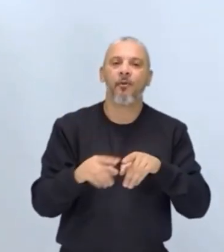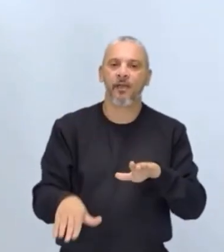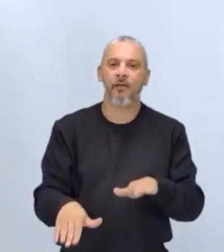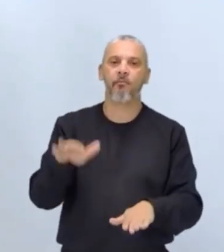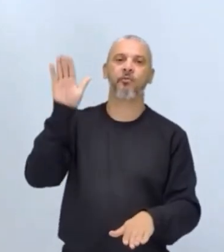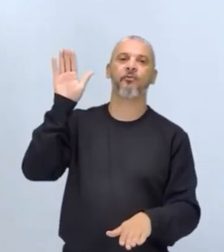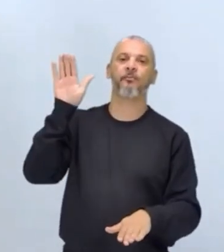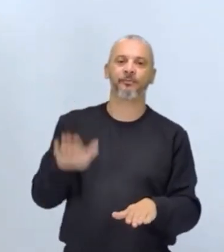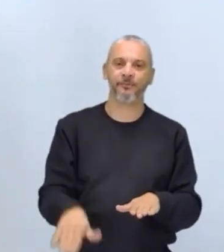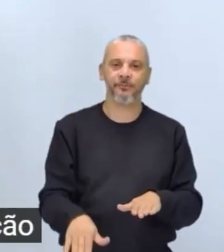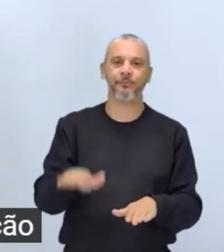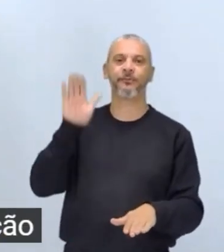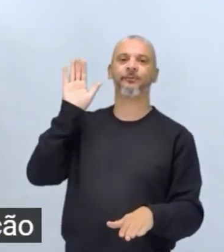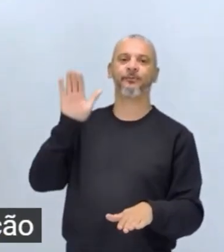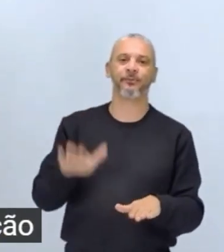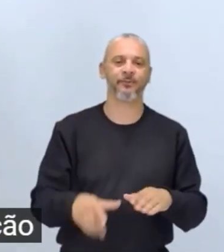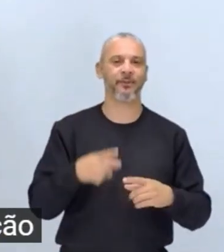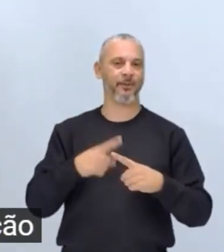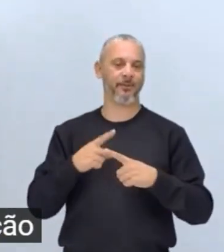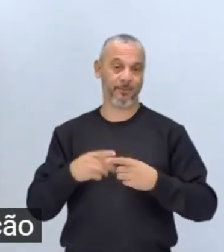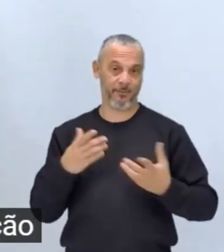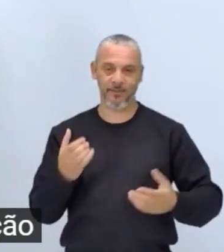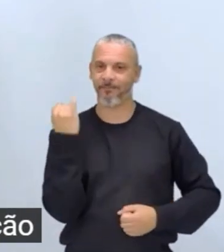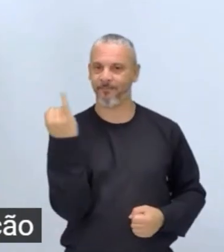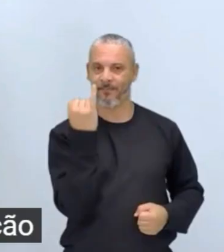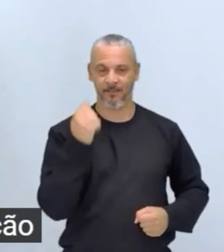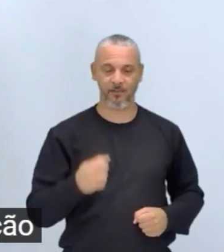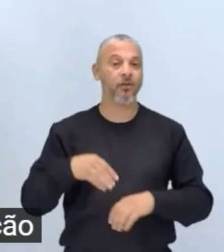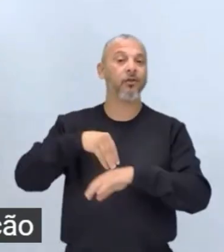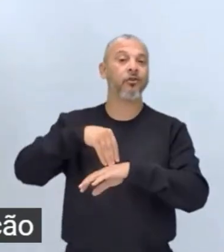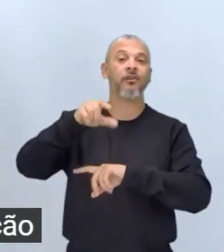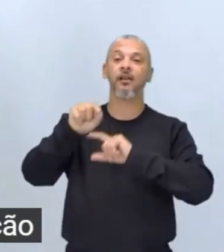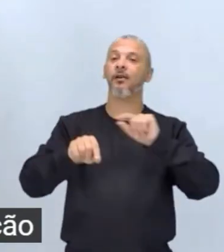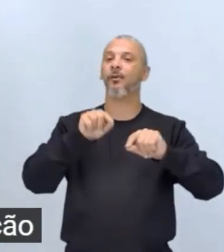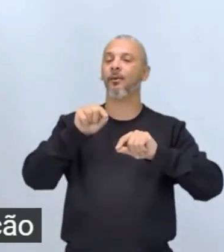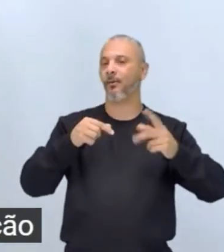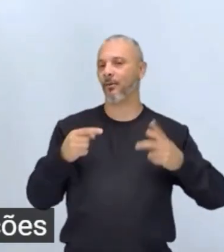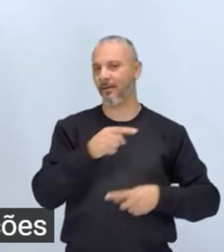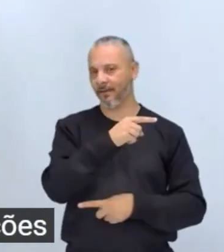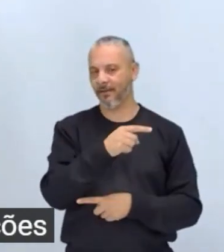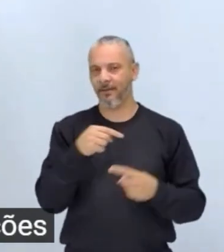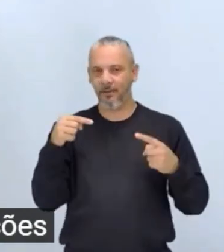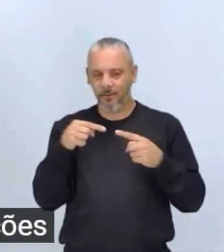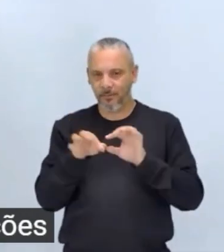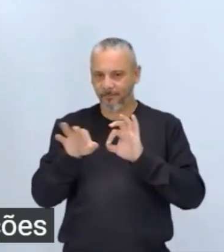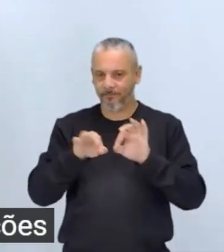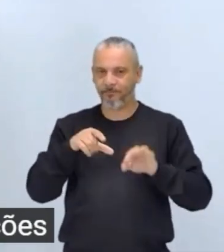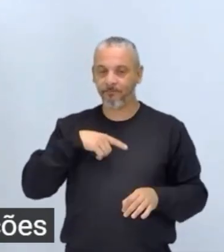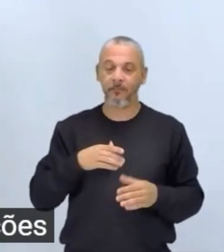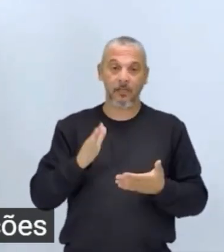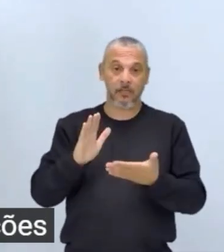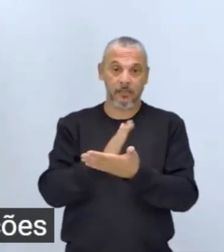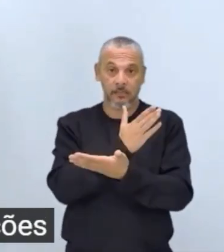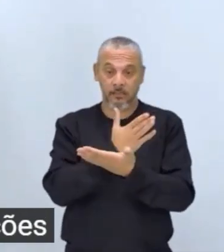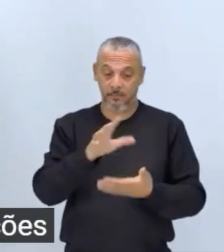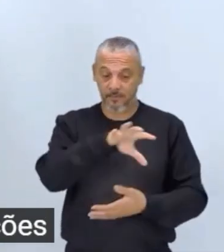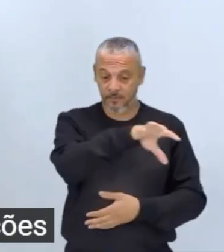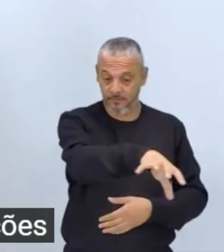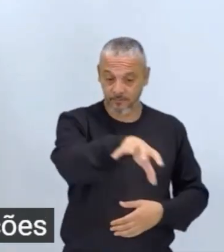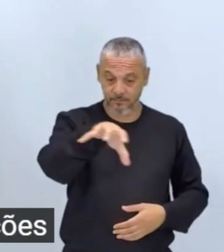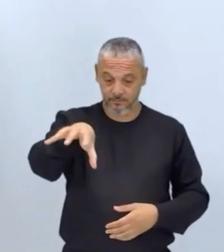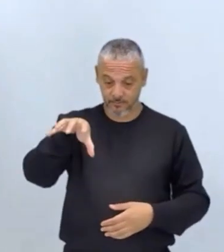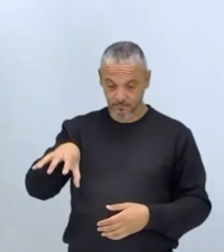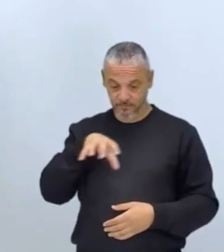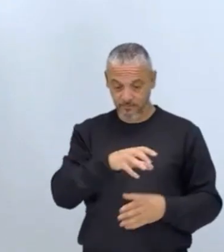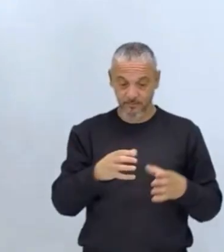braço do percussionista levanta e abaixa. Aqui, uma dica que nós fazemos em relação à montagem é separar os nossos alunos